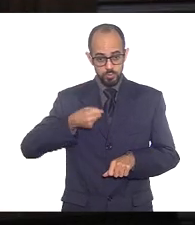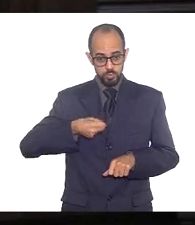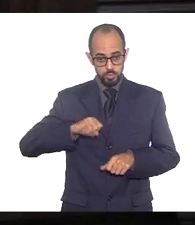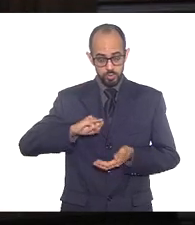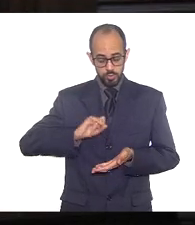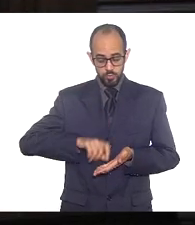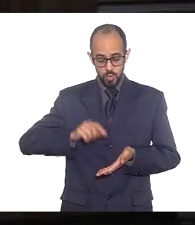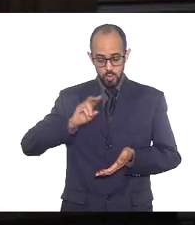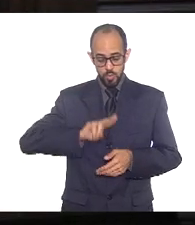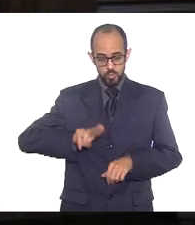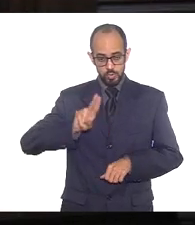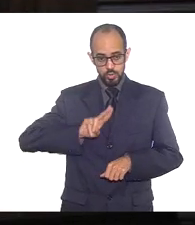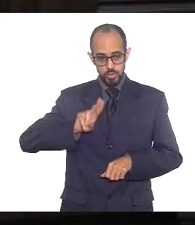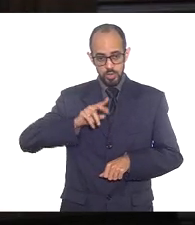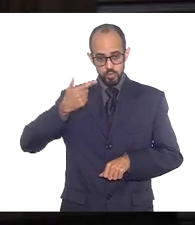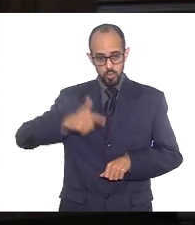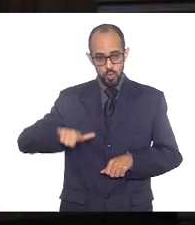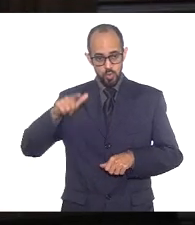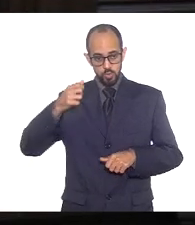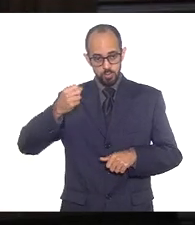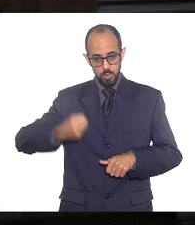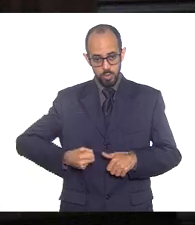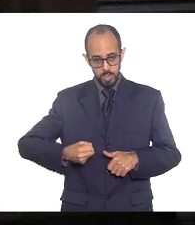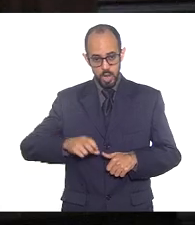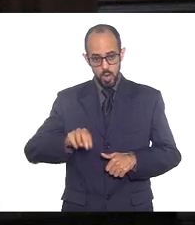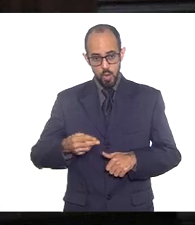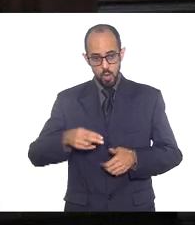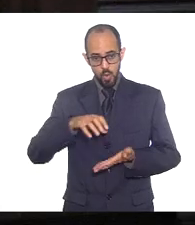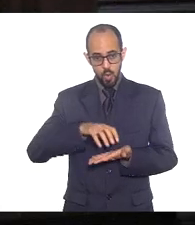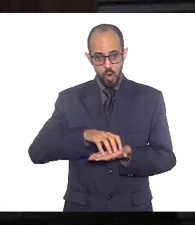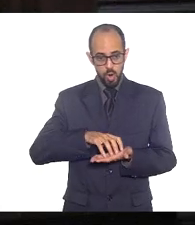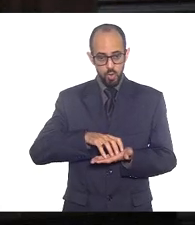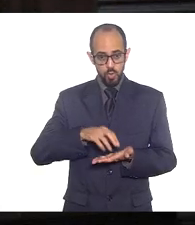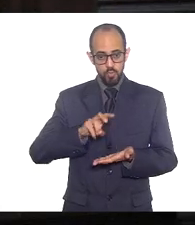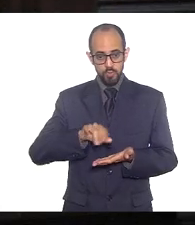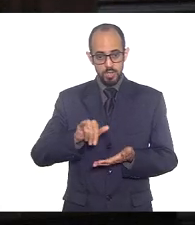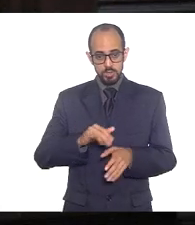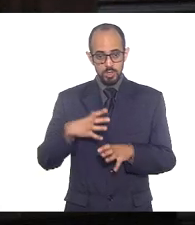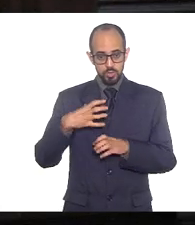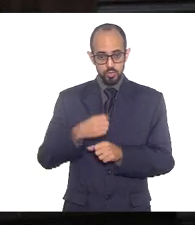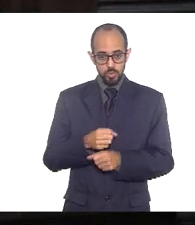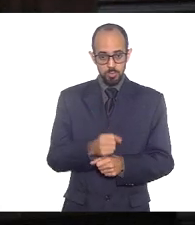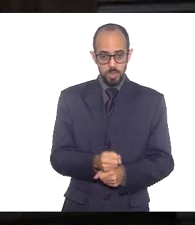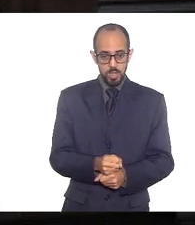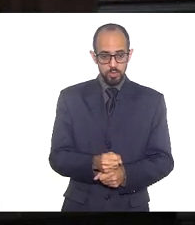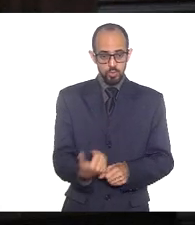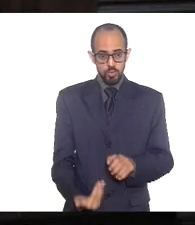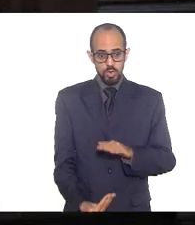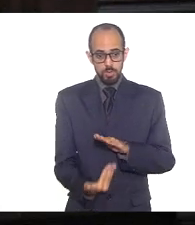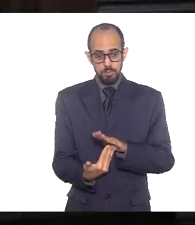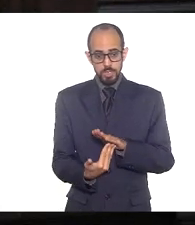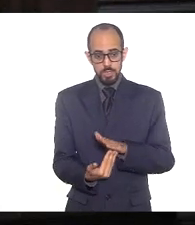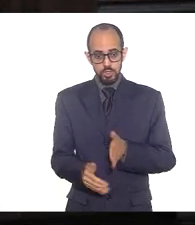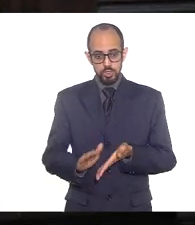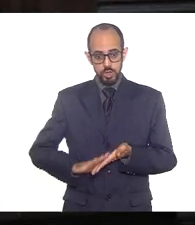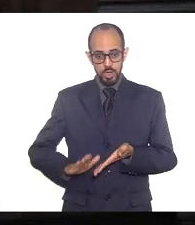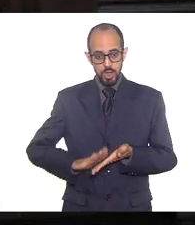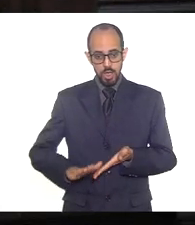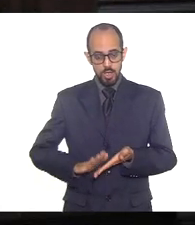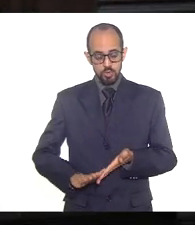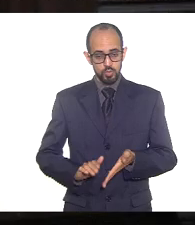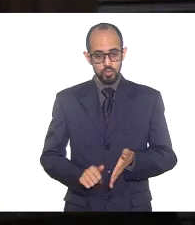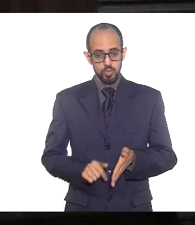arcados com recursos de outro poder ou órgão serão computados no cálculo do limite de gasto do do